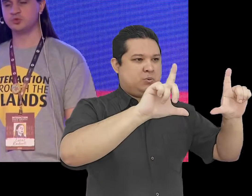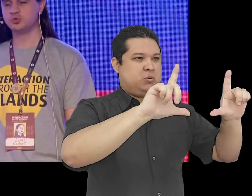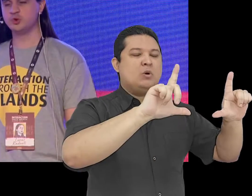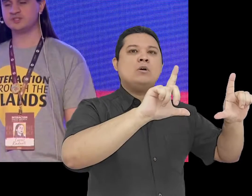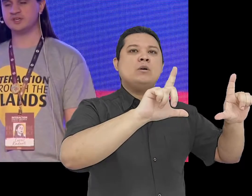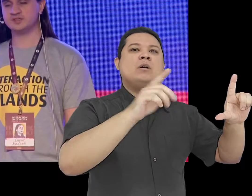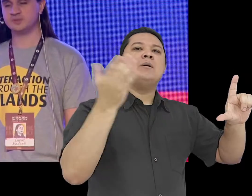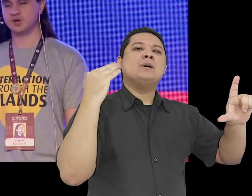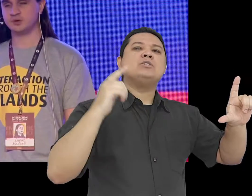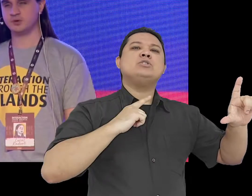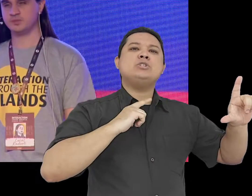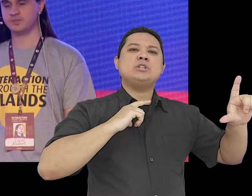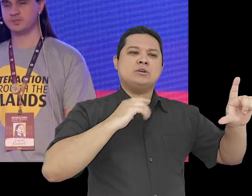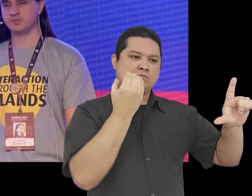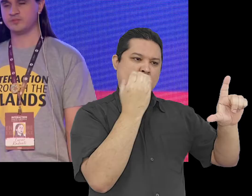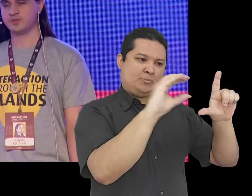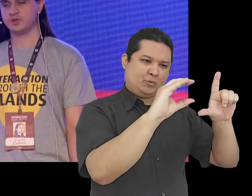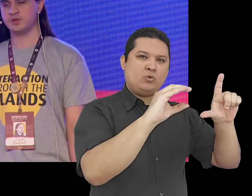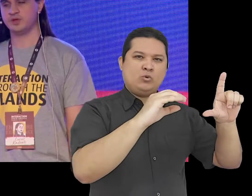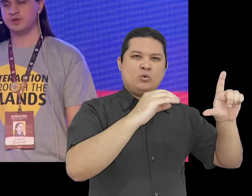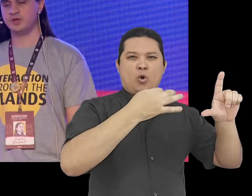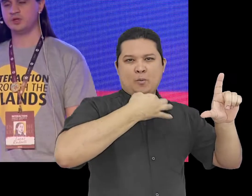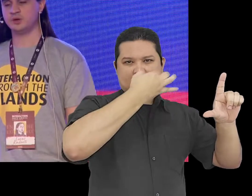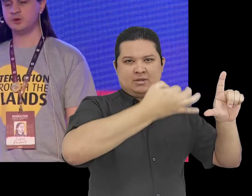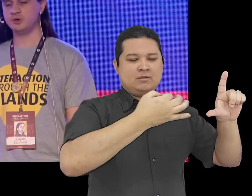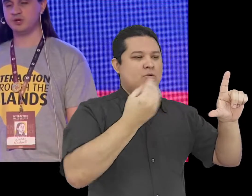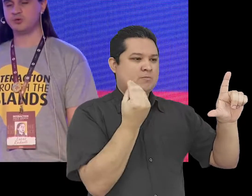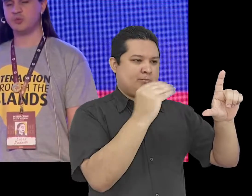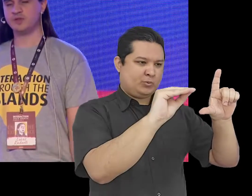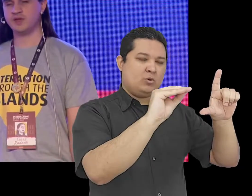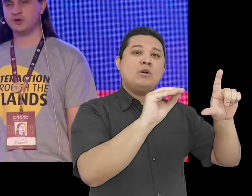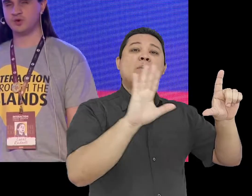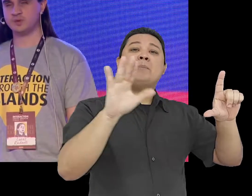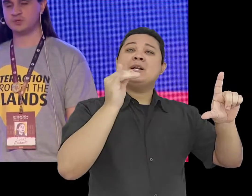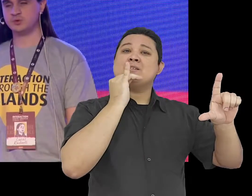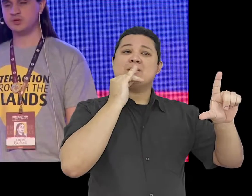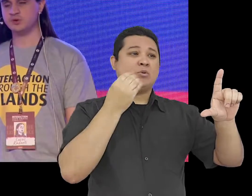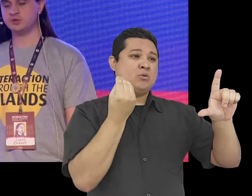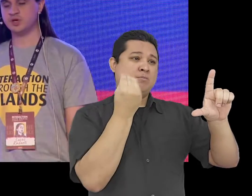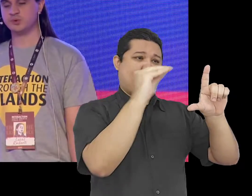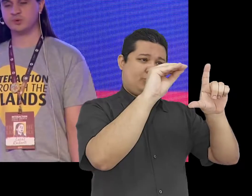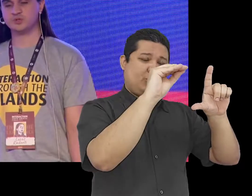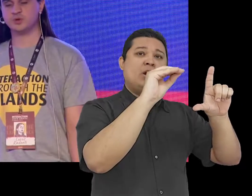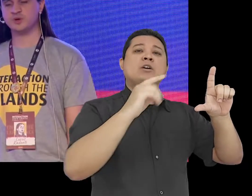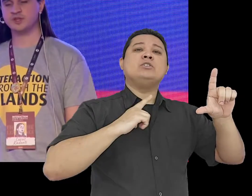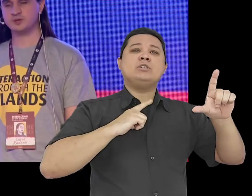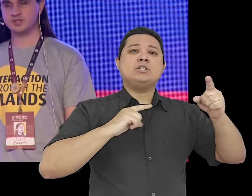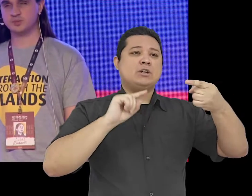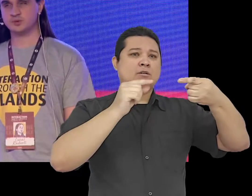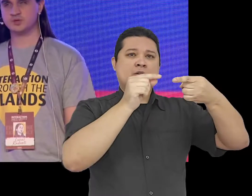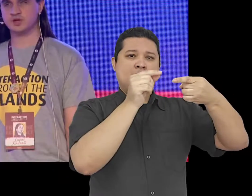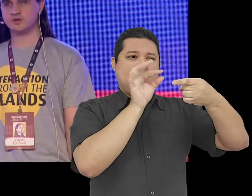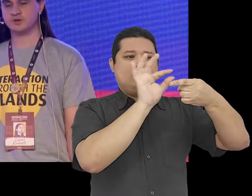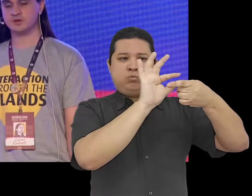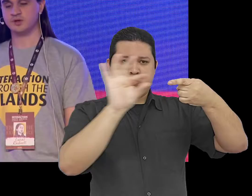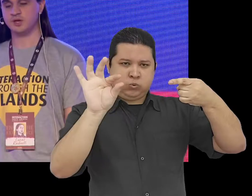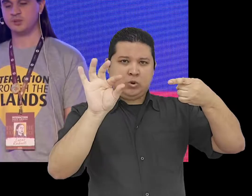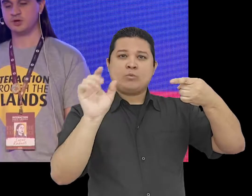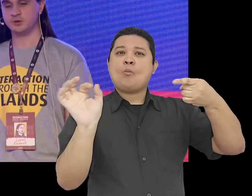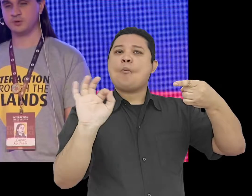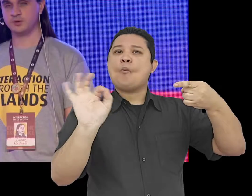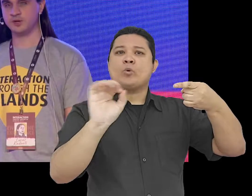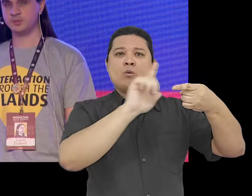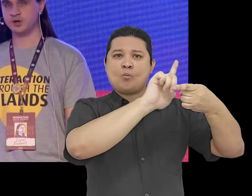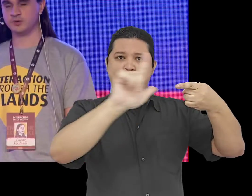código, 2 linhas em branco. Então eu lia o comentário de uma pessoa e quando eu ia para o próximo comentário, eu sempre escutava